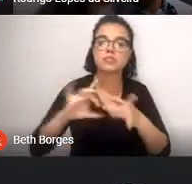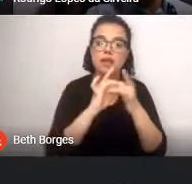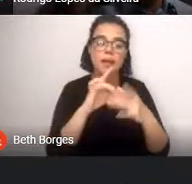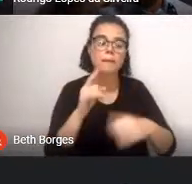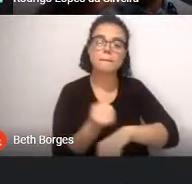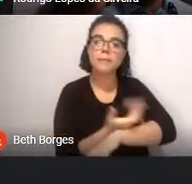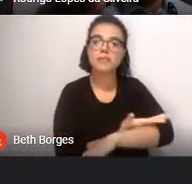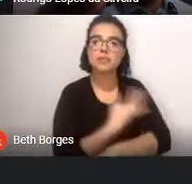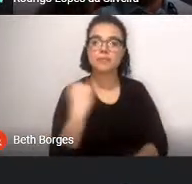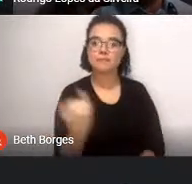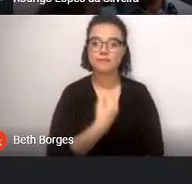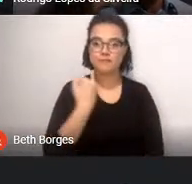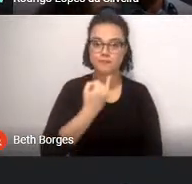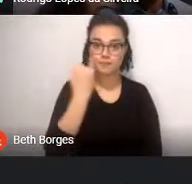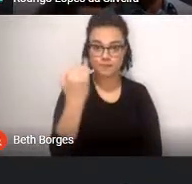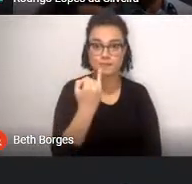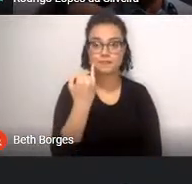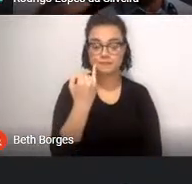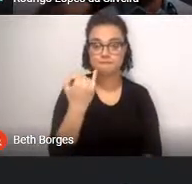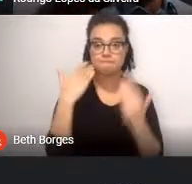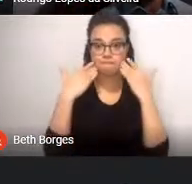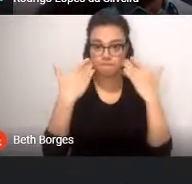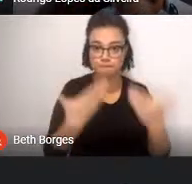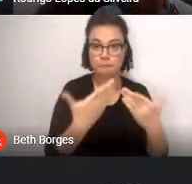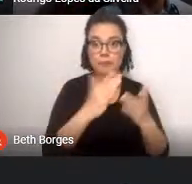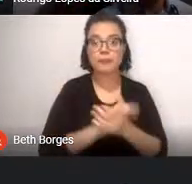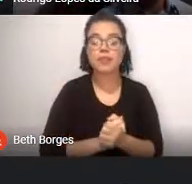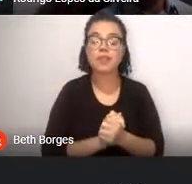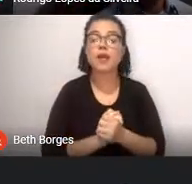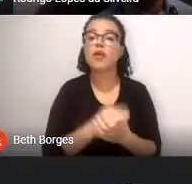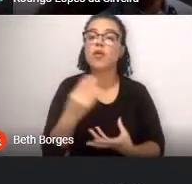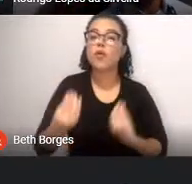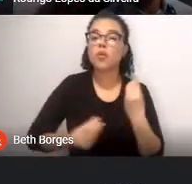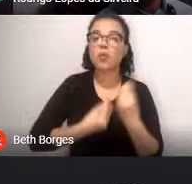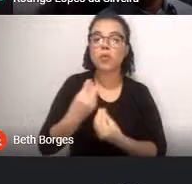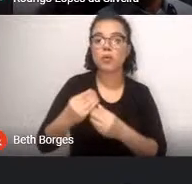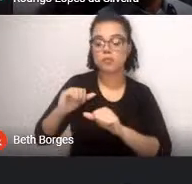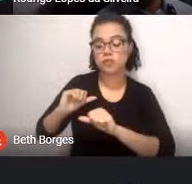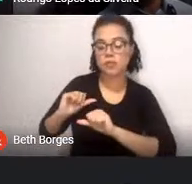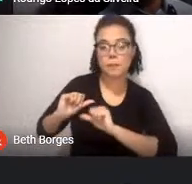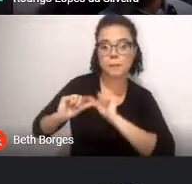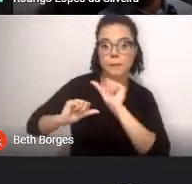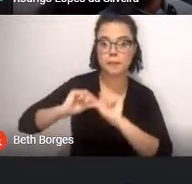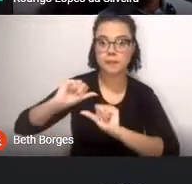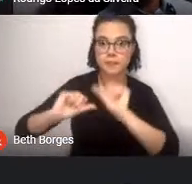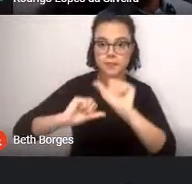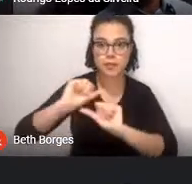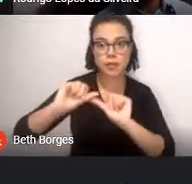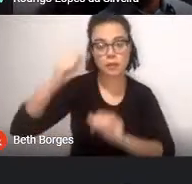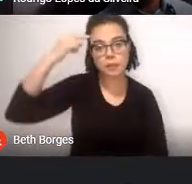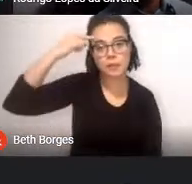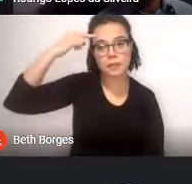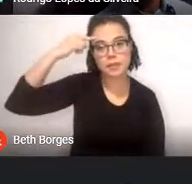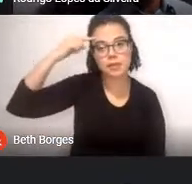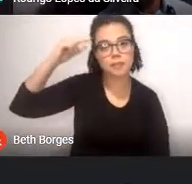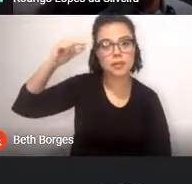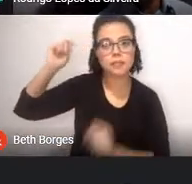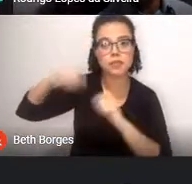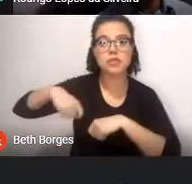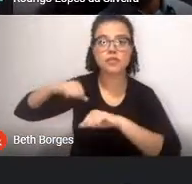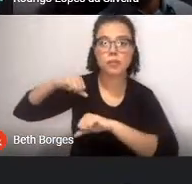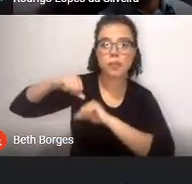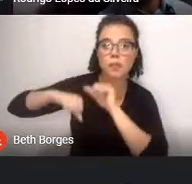porque nós trabalhando, mudando essas emoções, automaticamente mudamos esses pensamentos, tá? Com